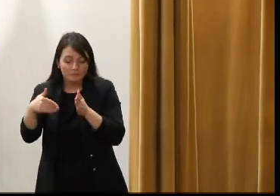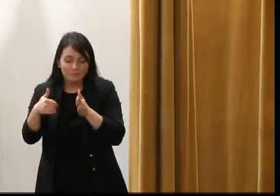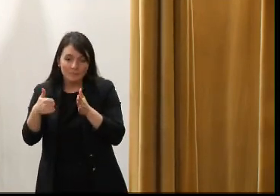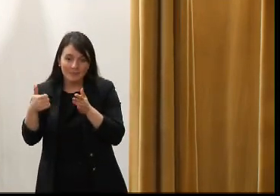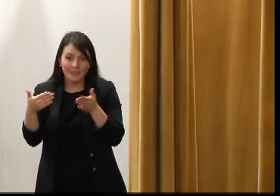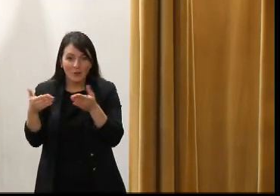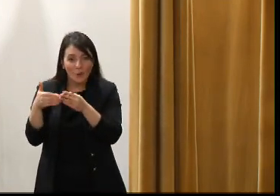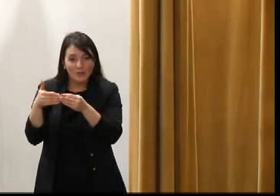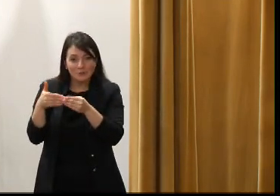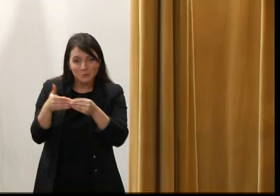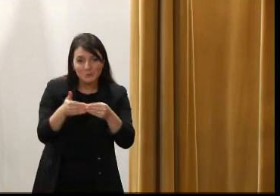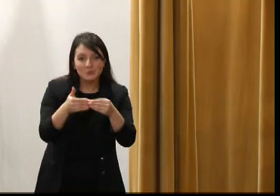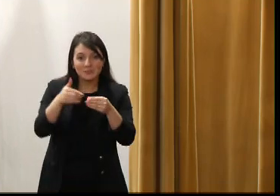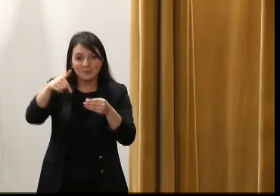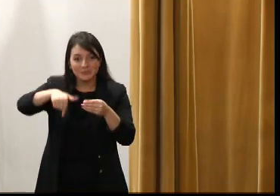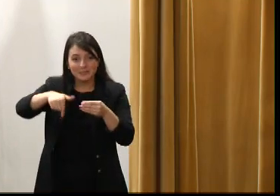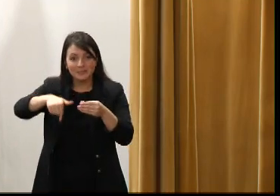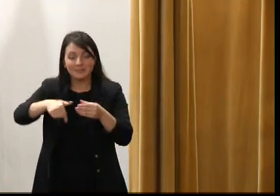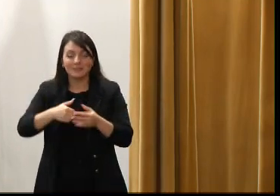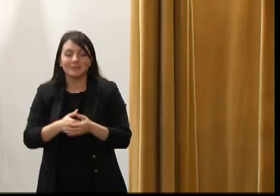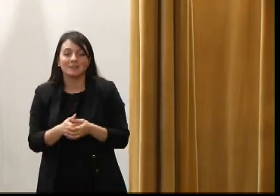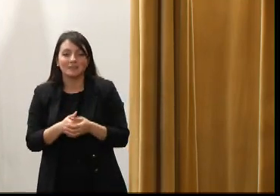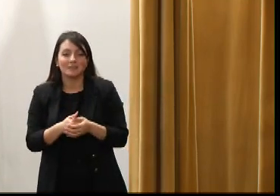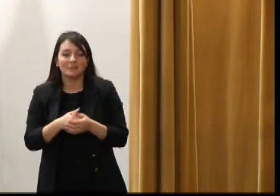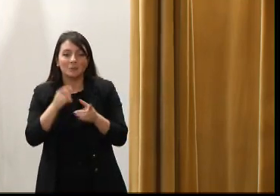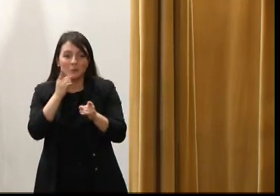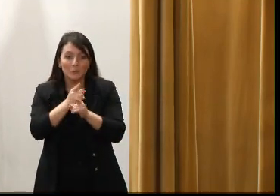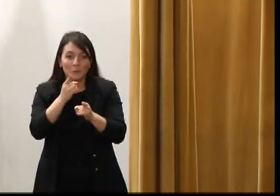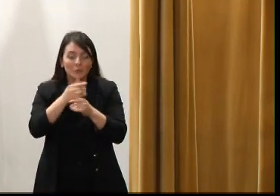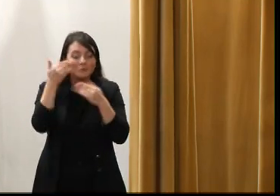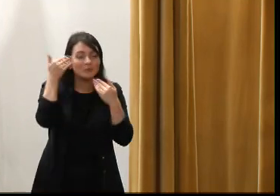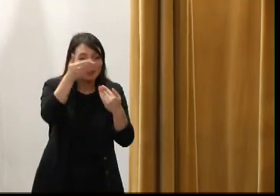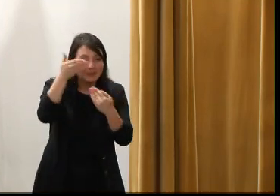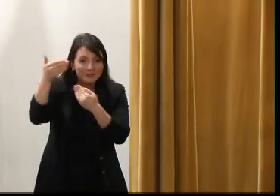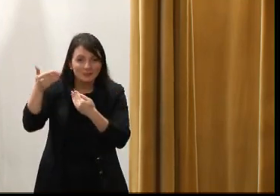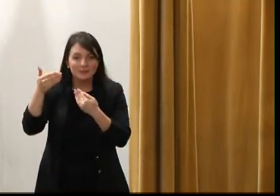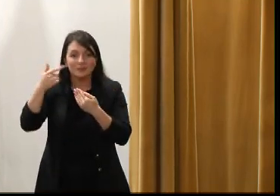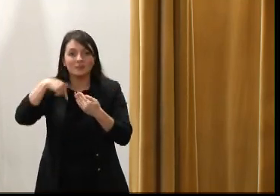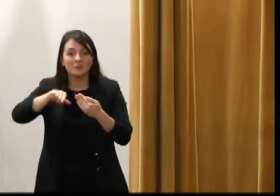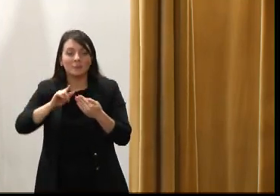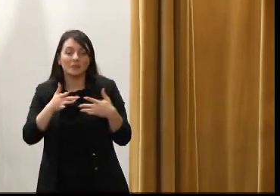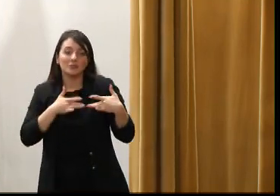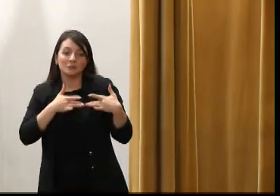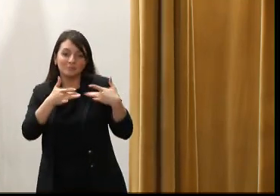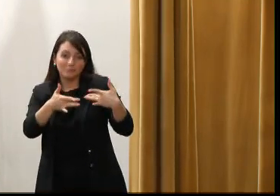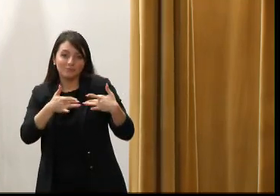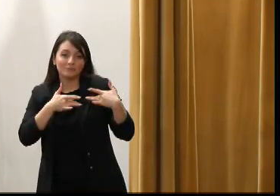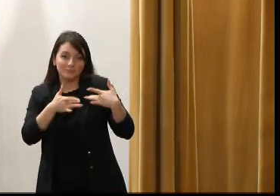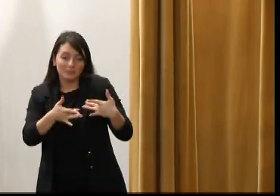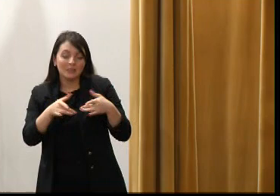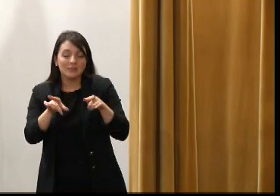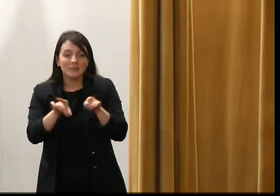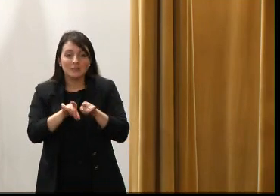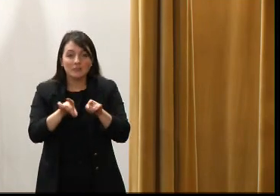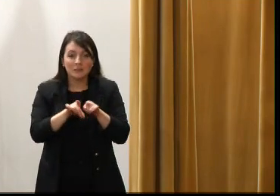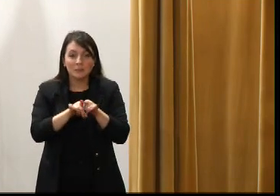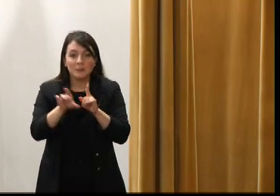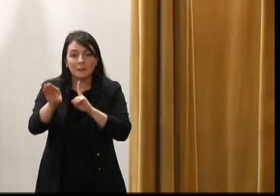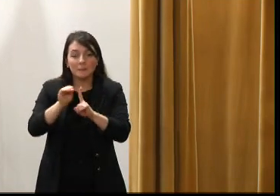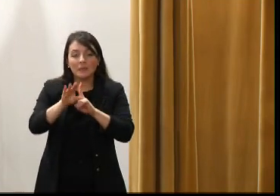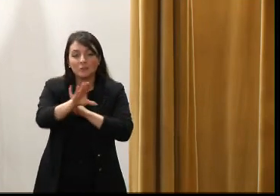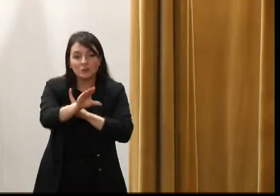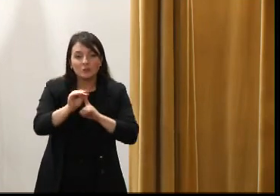A todos os painelistas desse dia, o nosso agradecimento pela sua generosidade, bem como aos mediadores